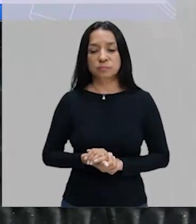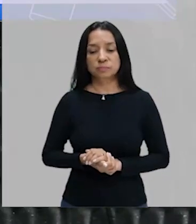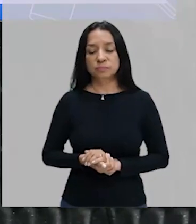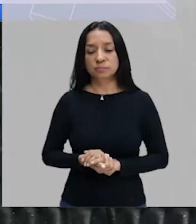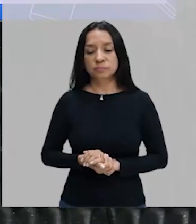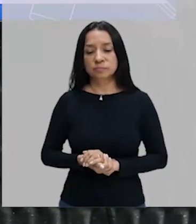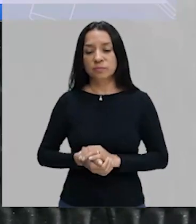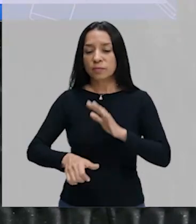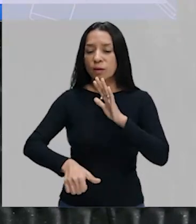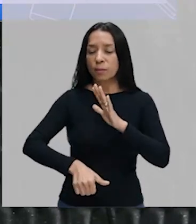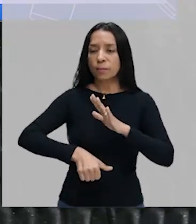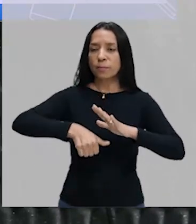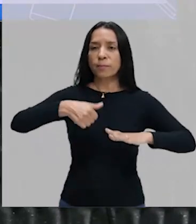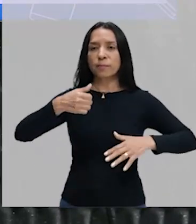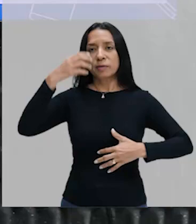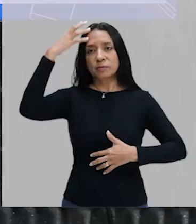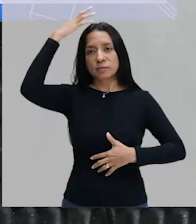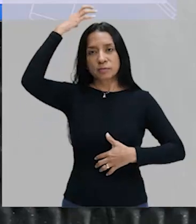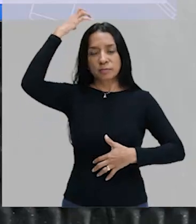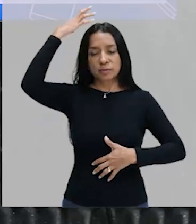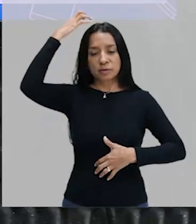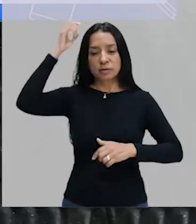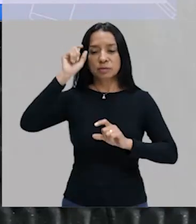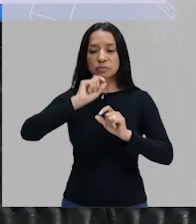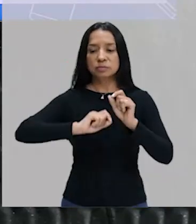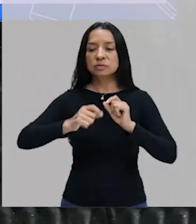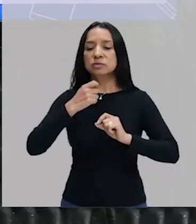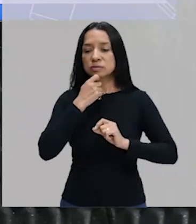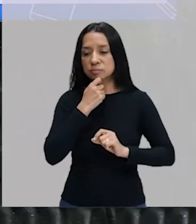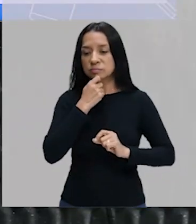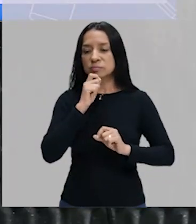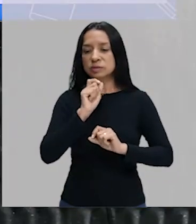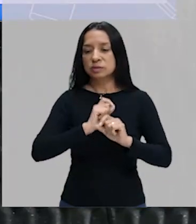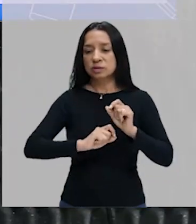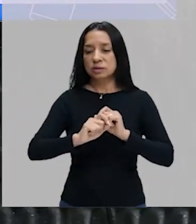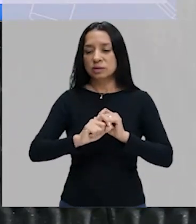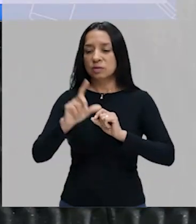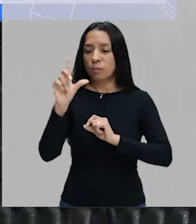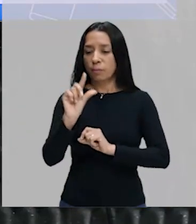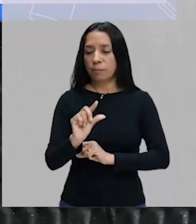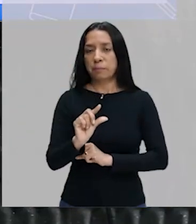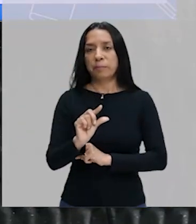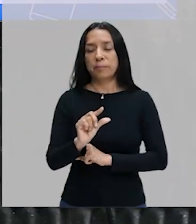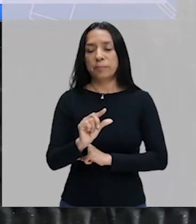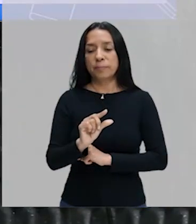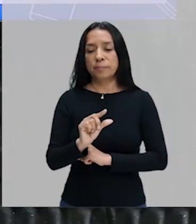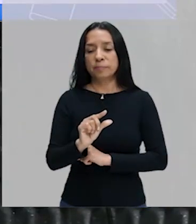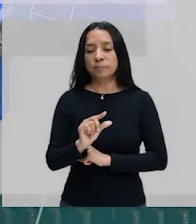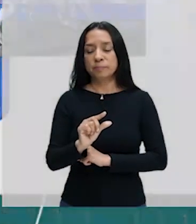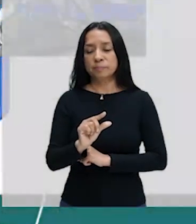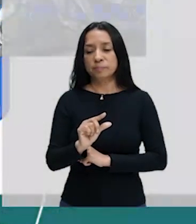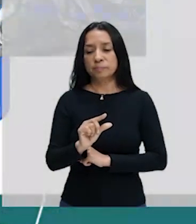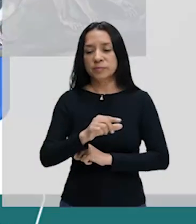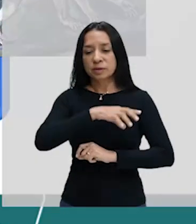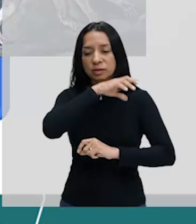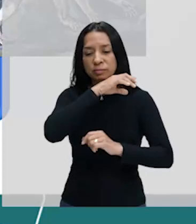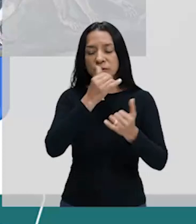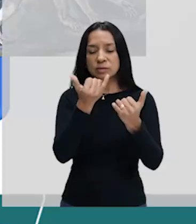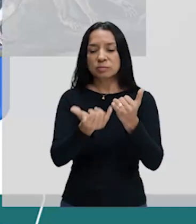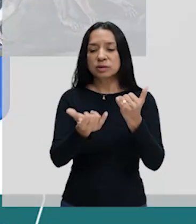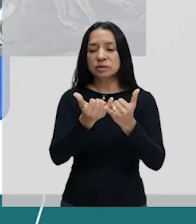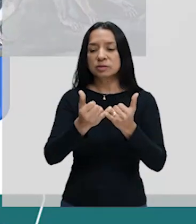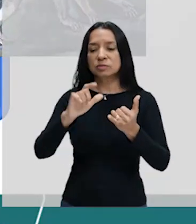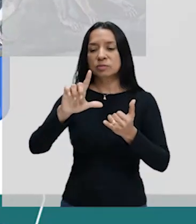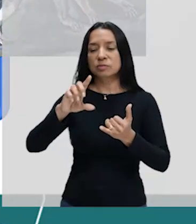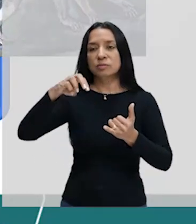E aqui surgem os primeiros primatas que ainda eram pequenos animais parecidos com